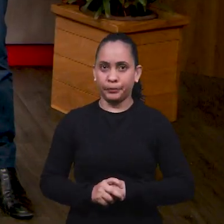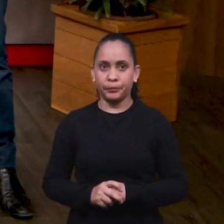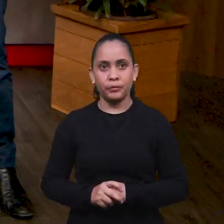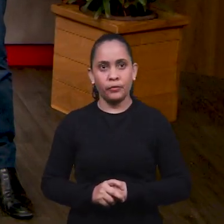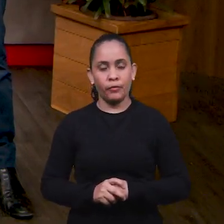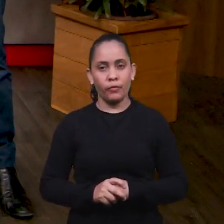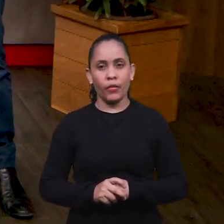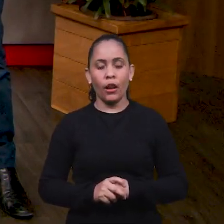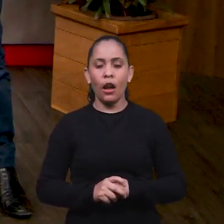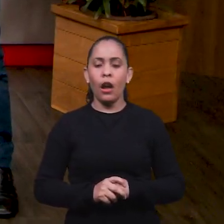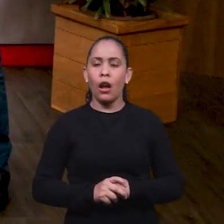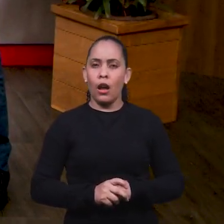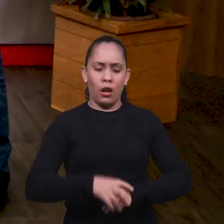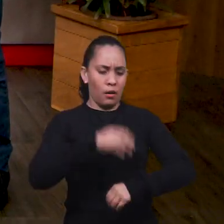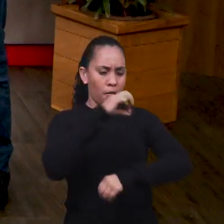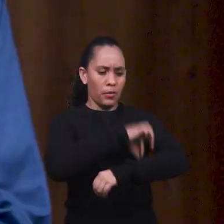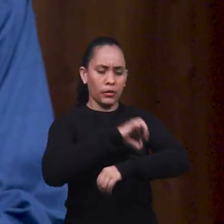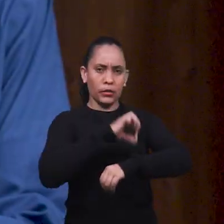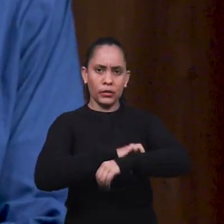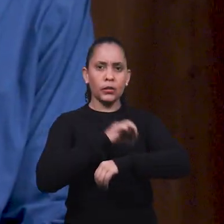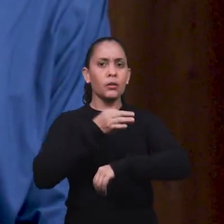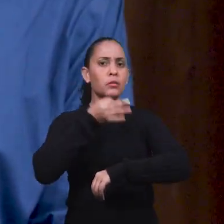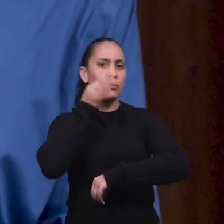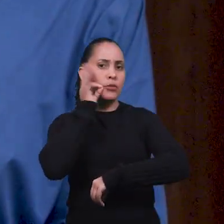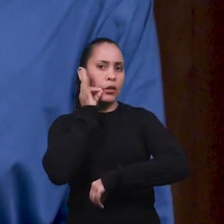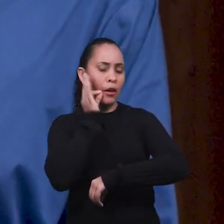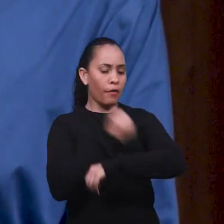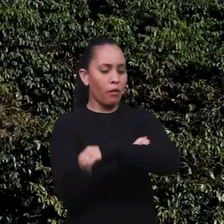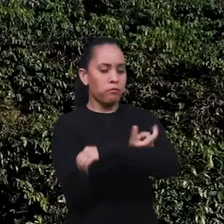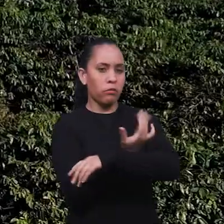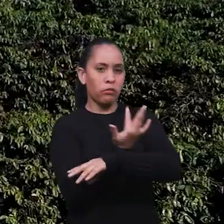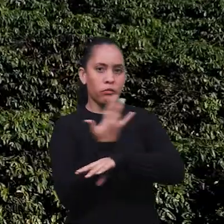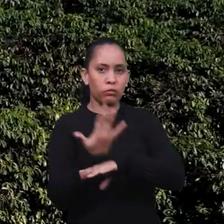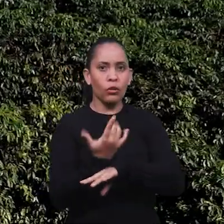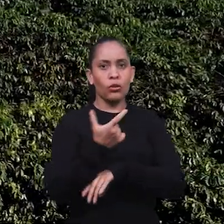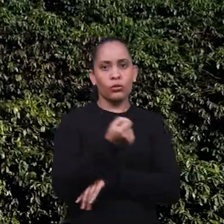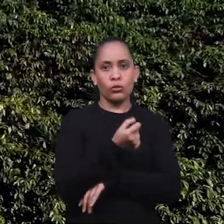os seguintes destaques. A safra de café